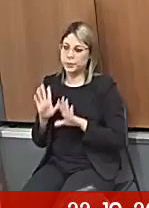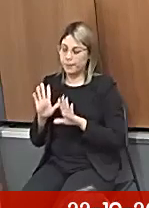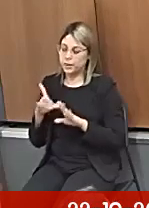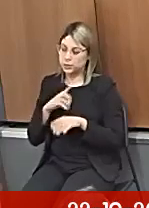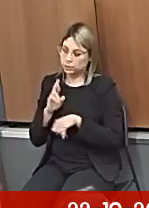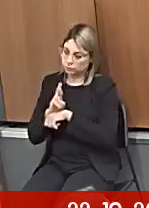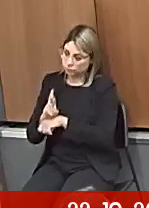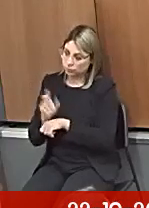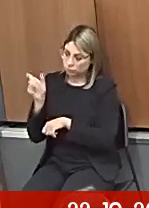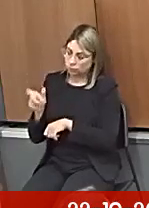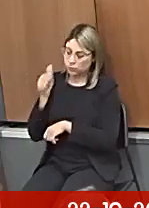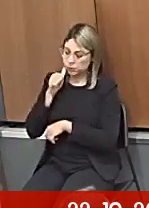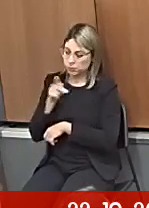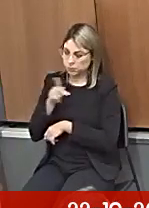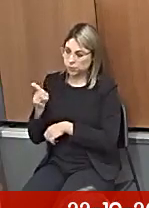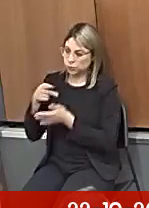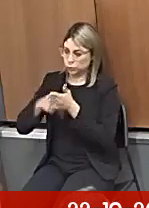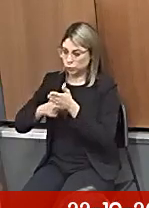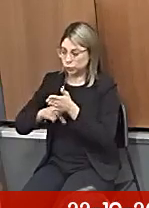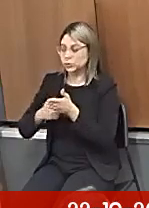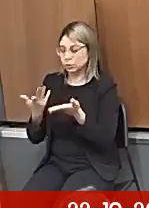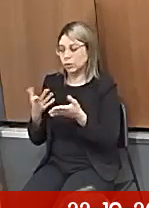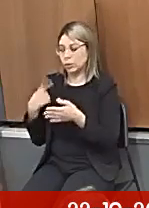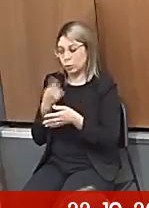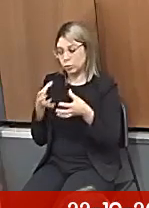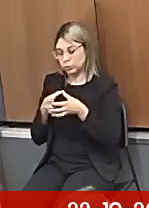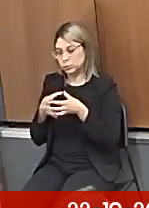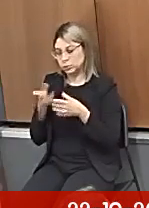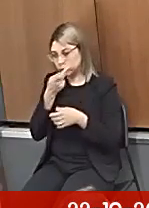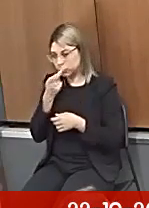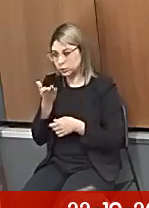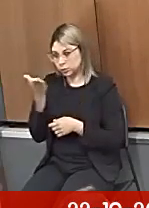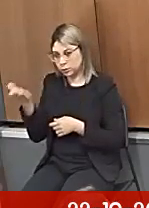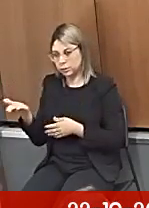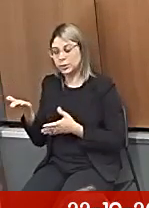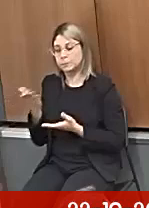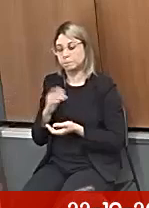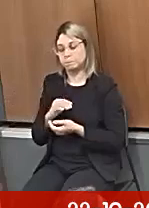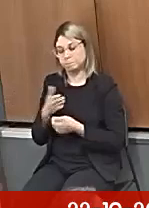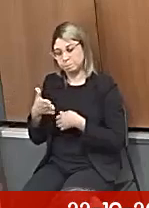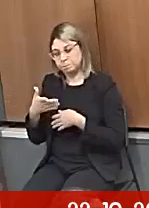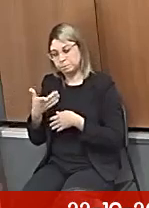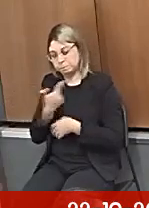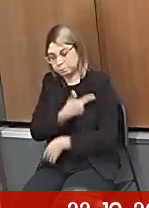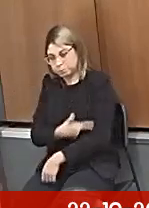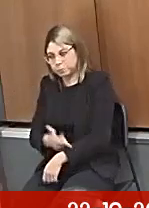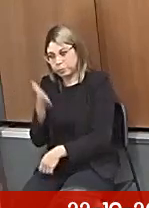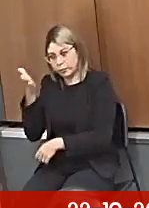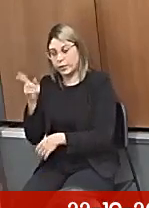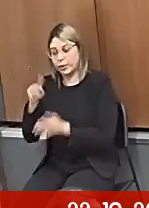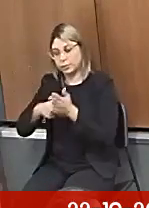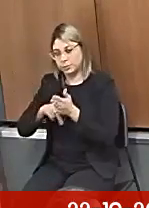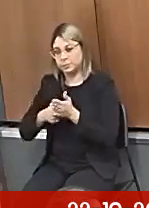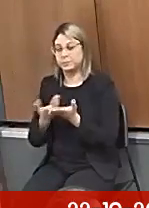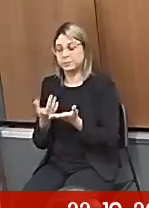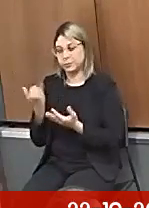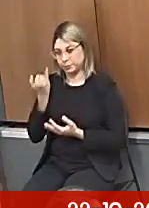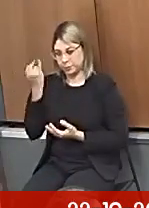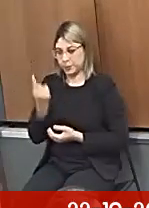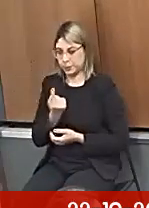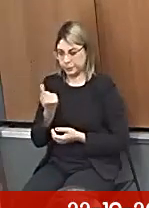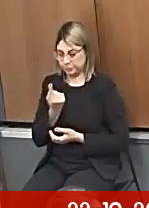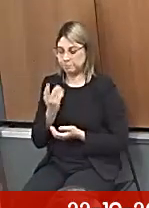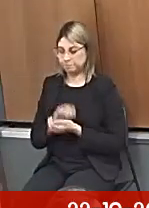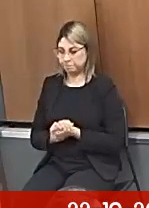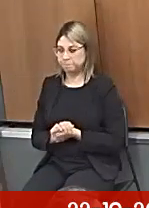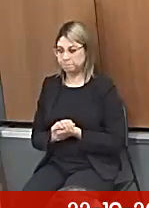representados pela presidente, também que essa comissão possa fazer essa visita de cortesia no SINEP, que eu acho que seria muito importante para